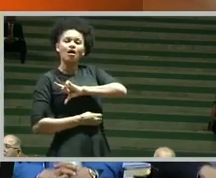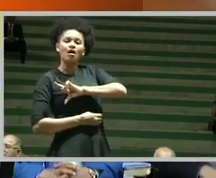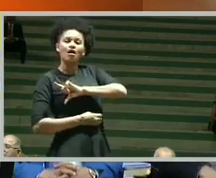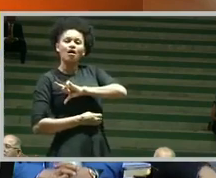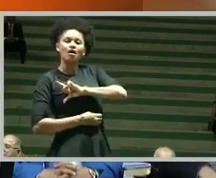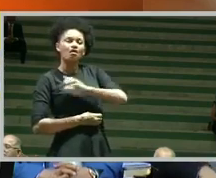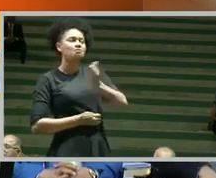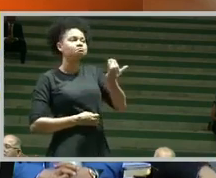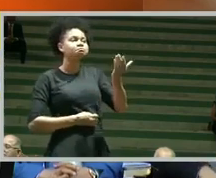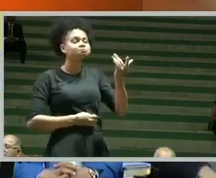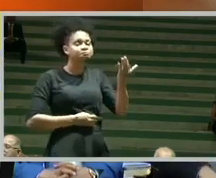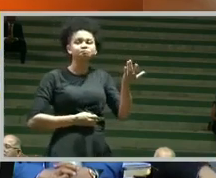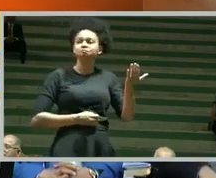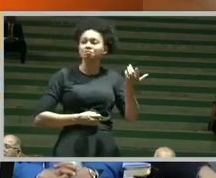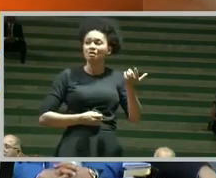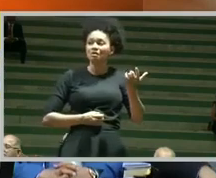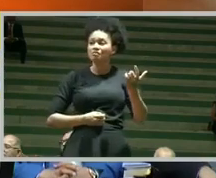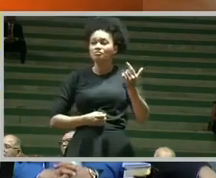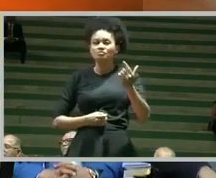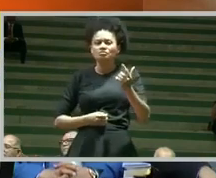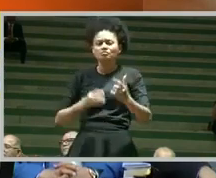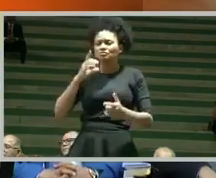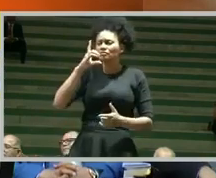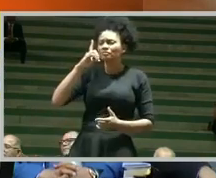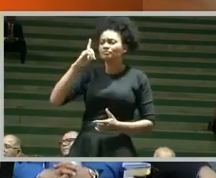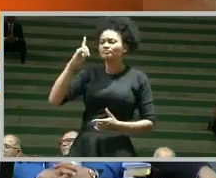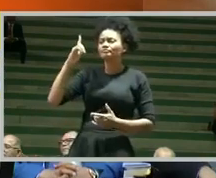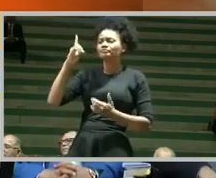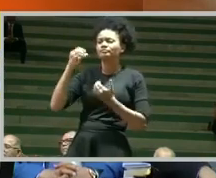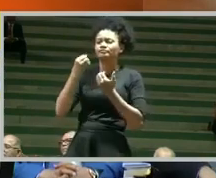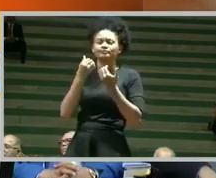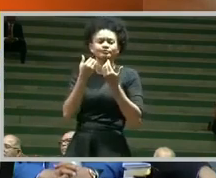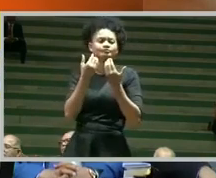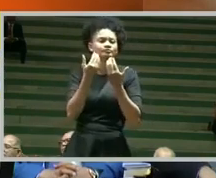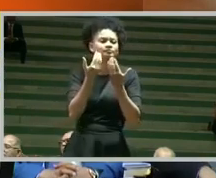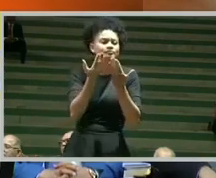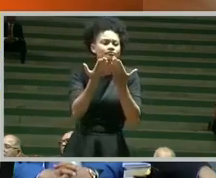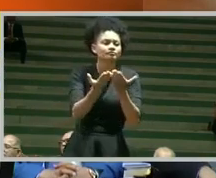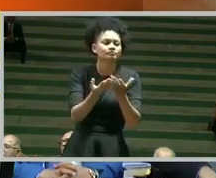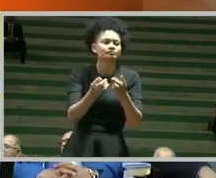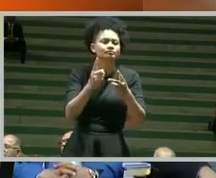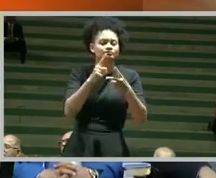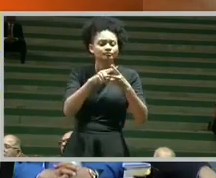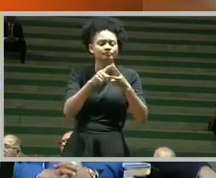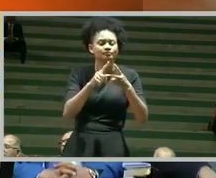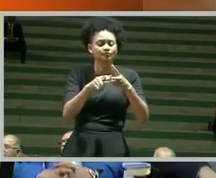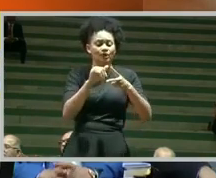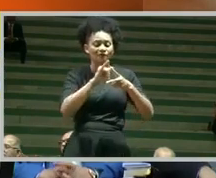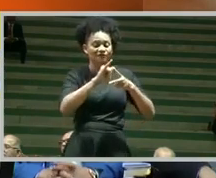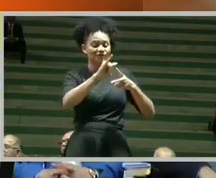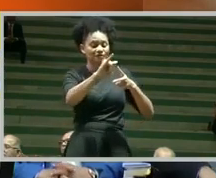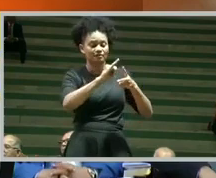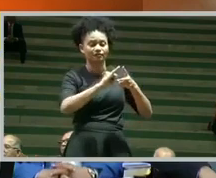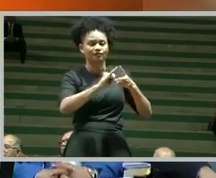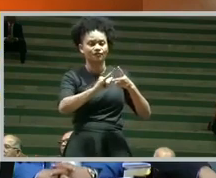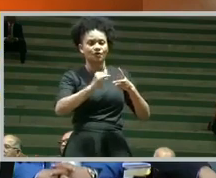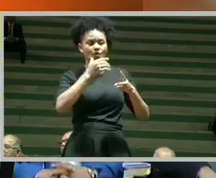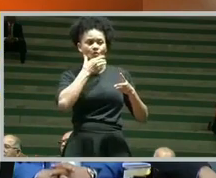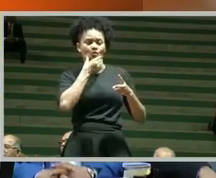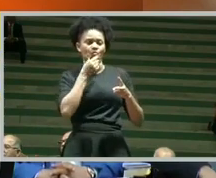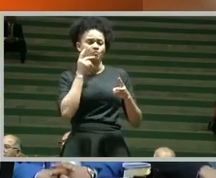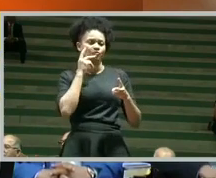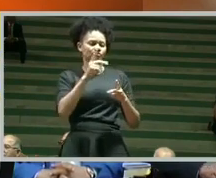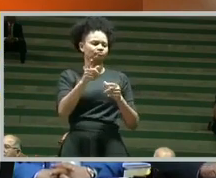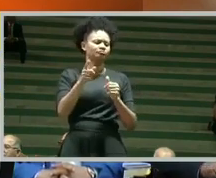lá. Deus está dando duas informações ao profeta. Primeira,